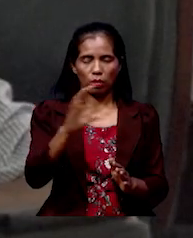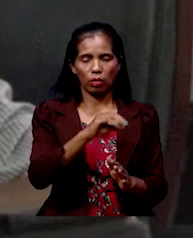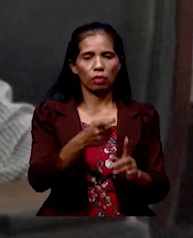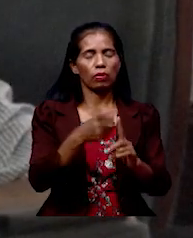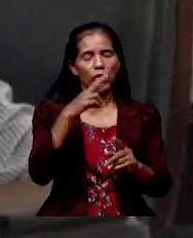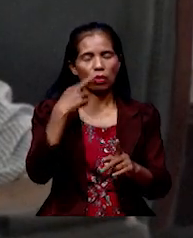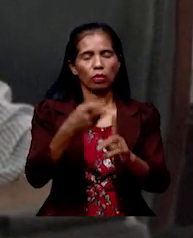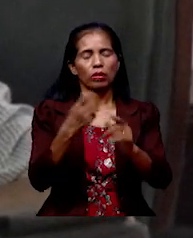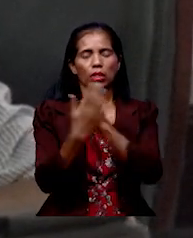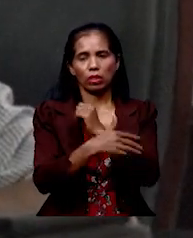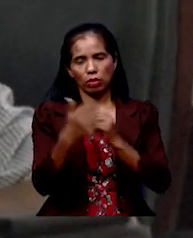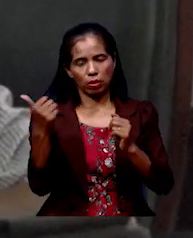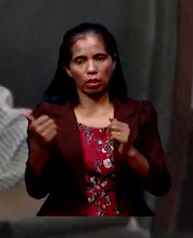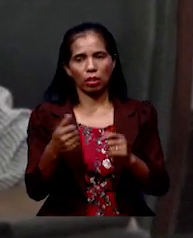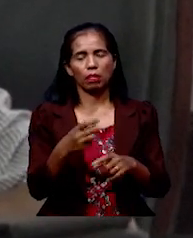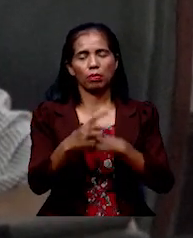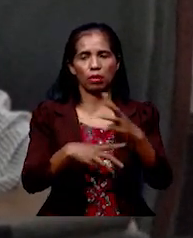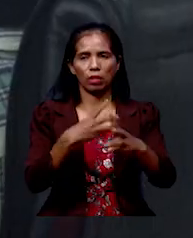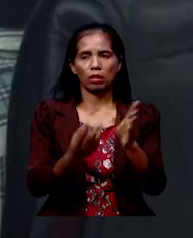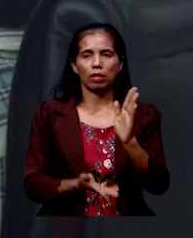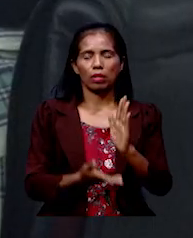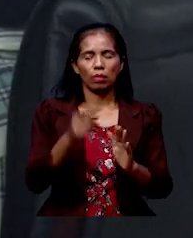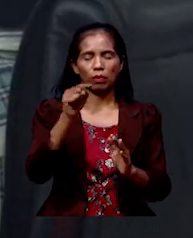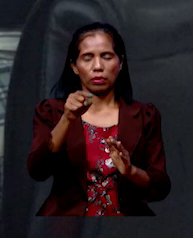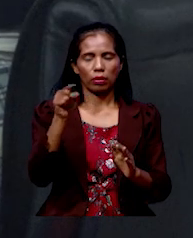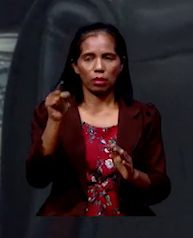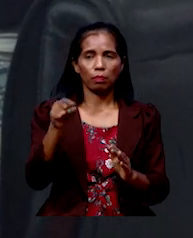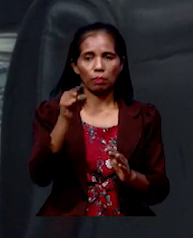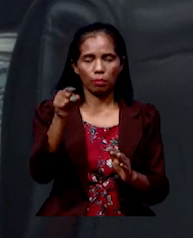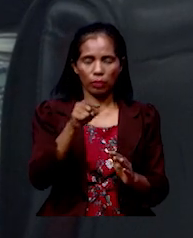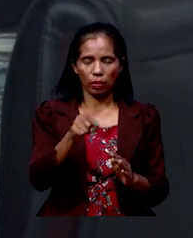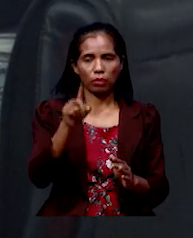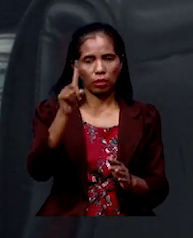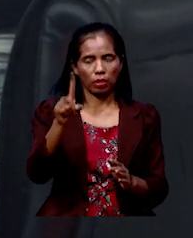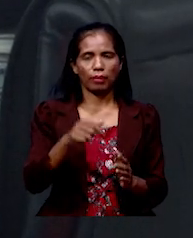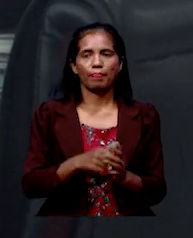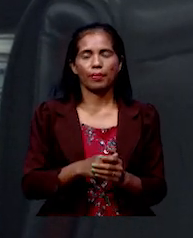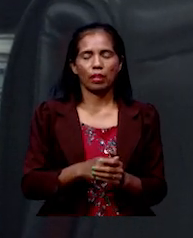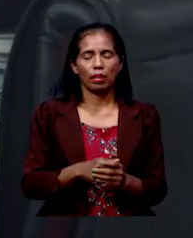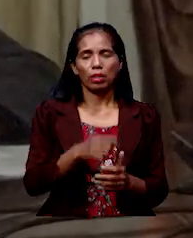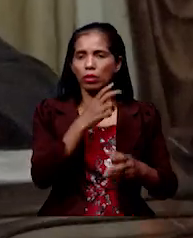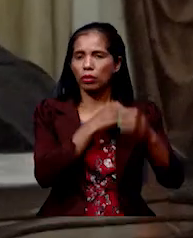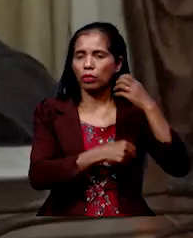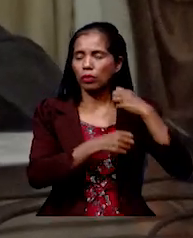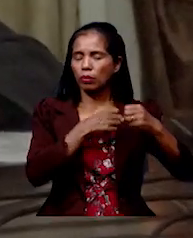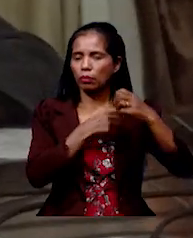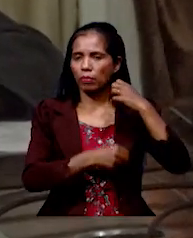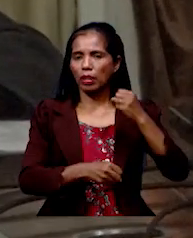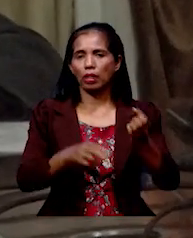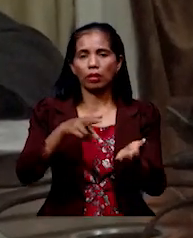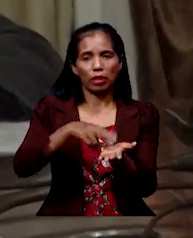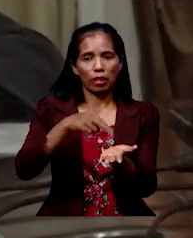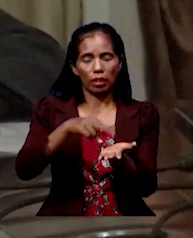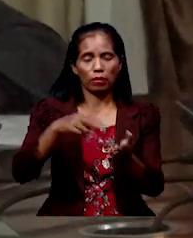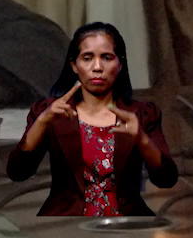no preço mundial, nebe sae por cento ida ponto ida. Susuben, queijo no mantolun, sae por cento zero